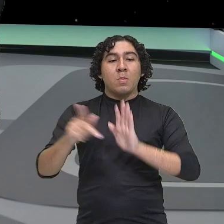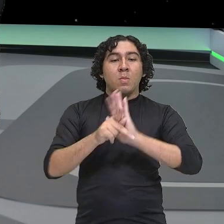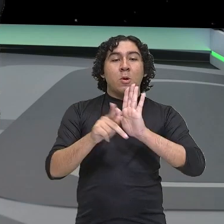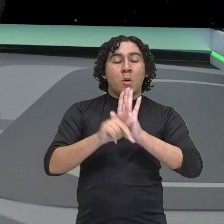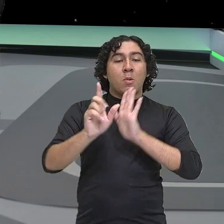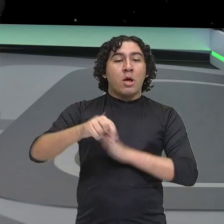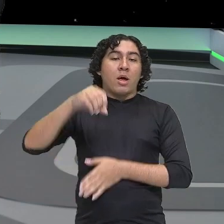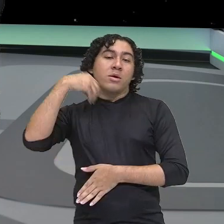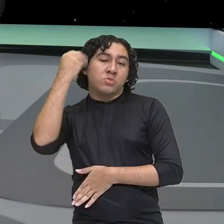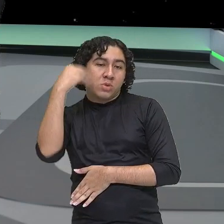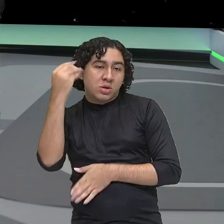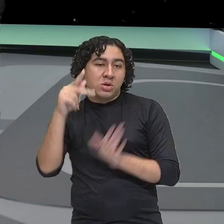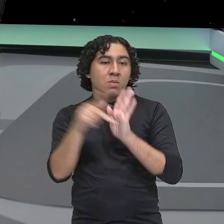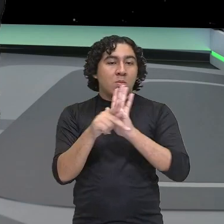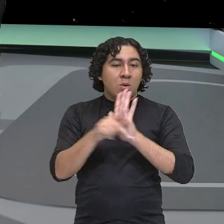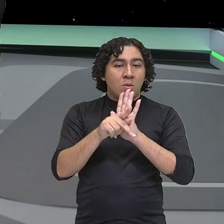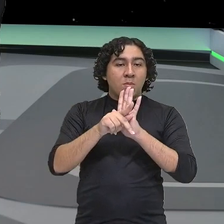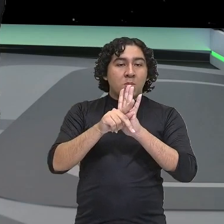de